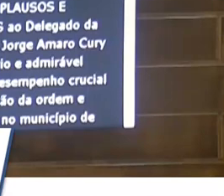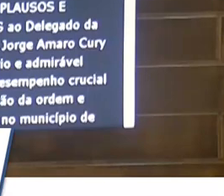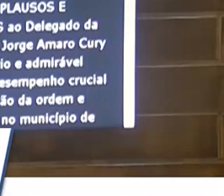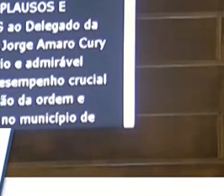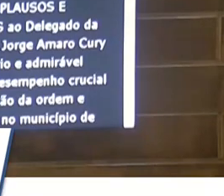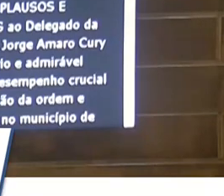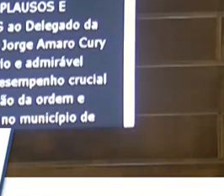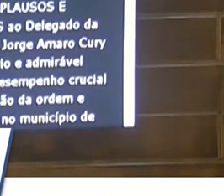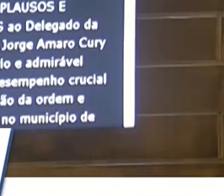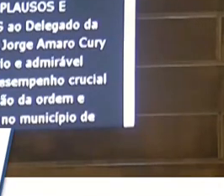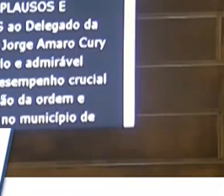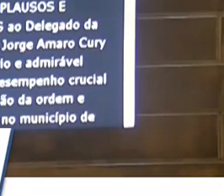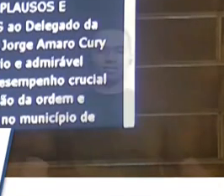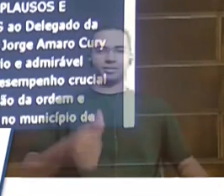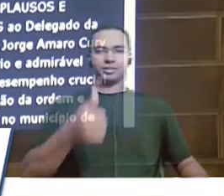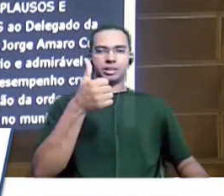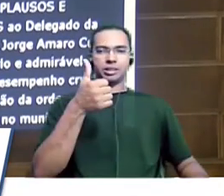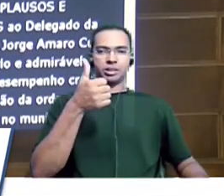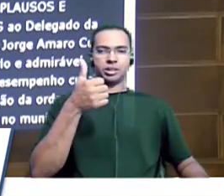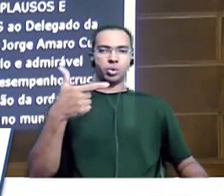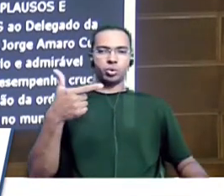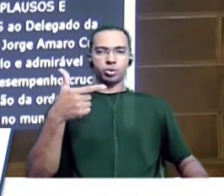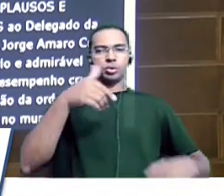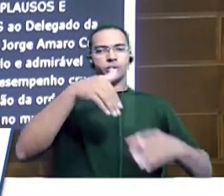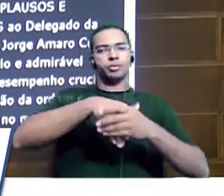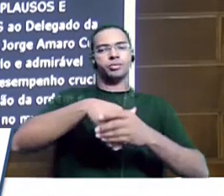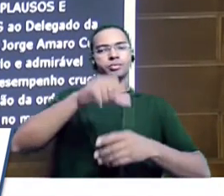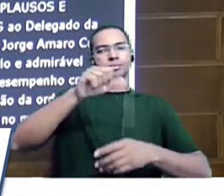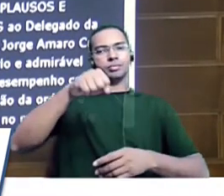Excelência, 12 votos sim.